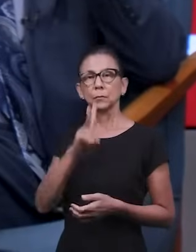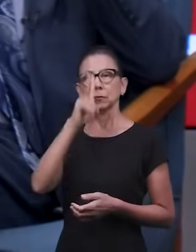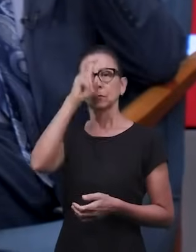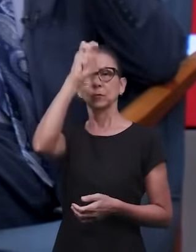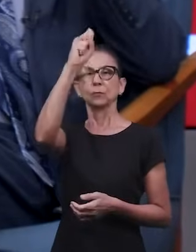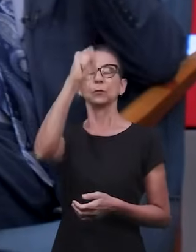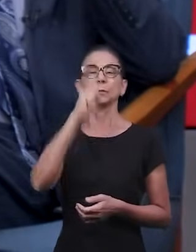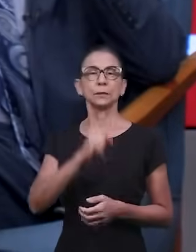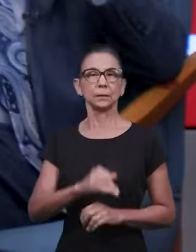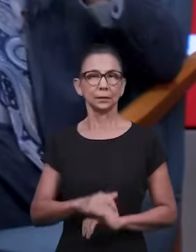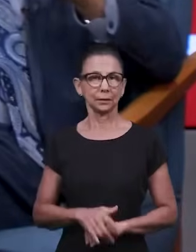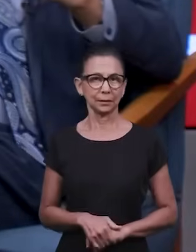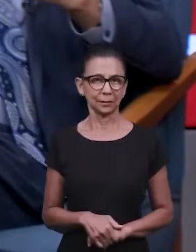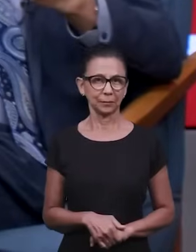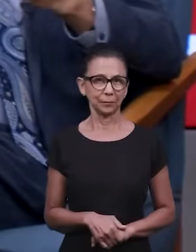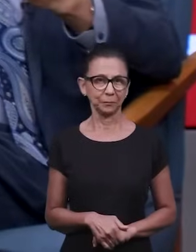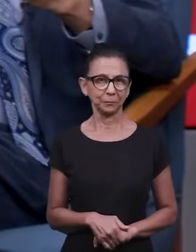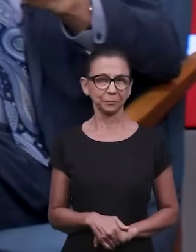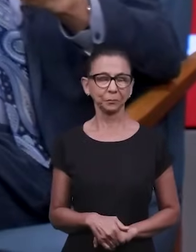corpo